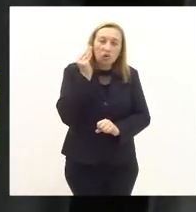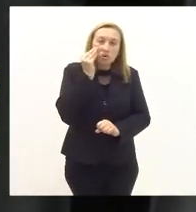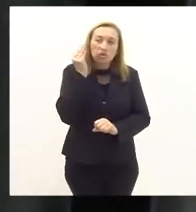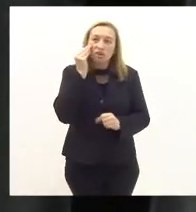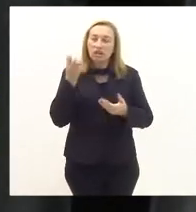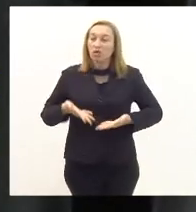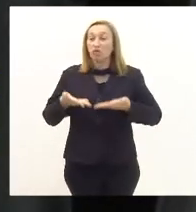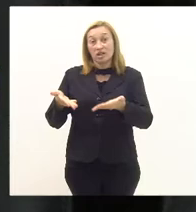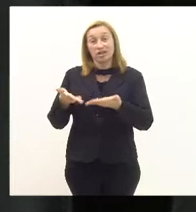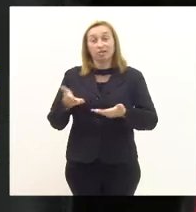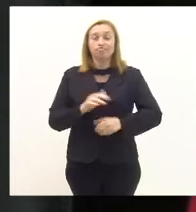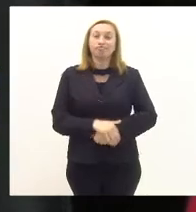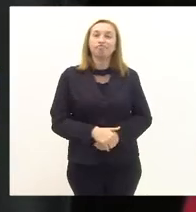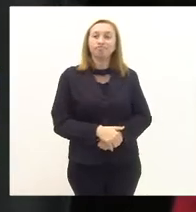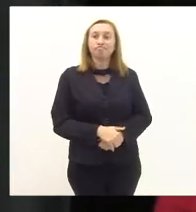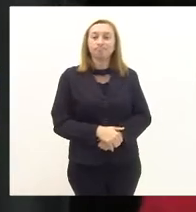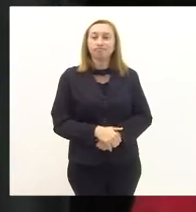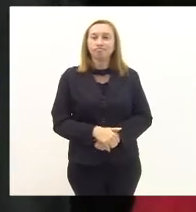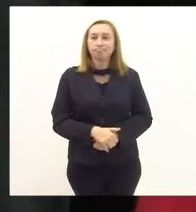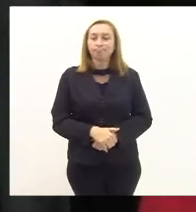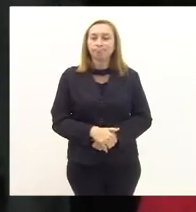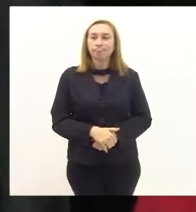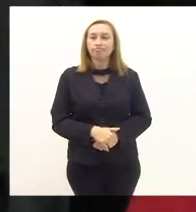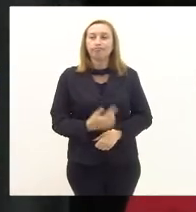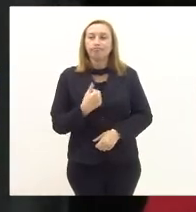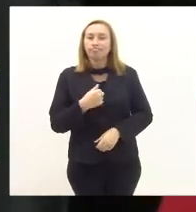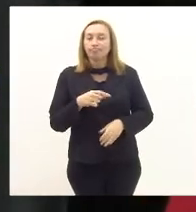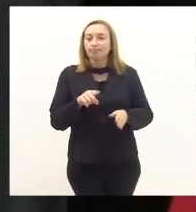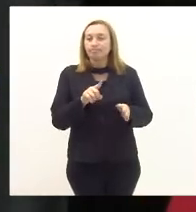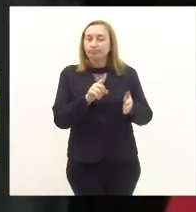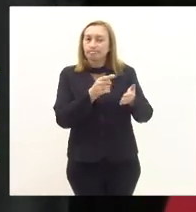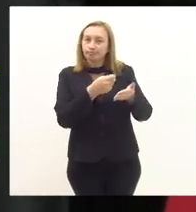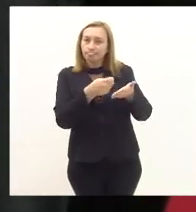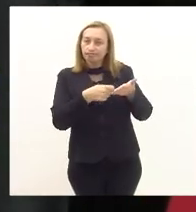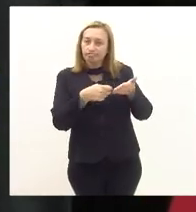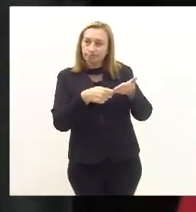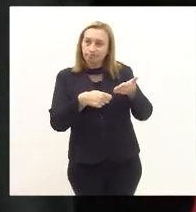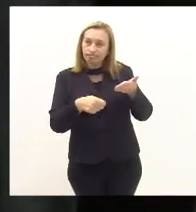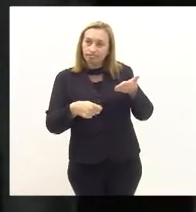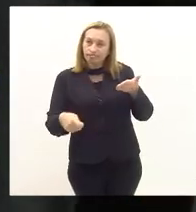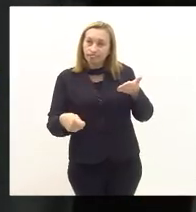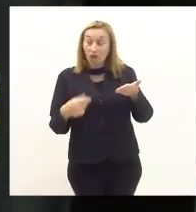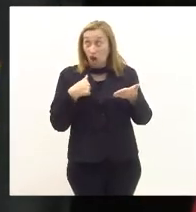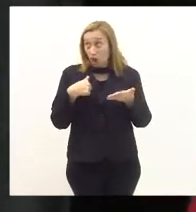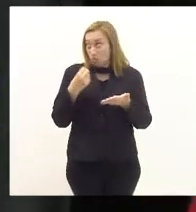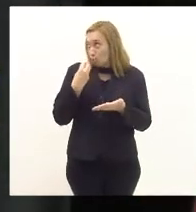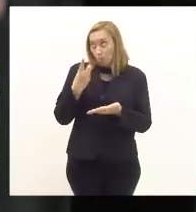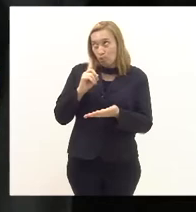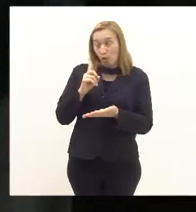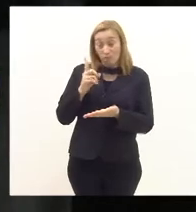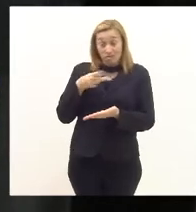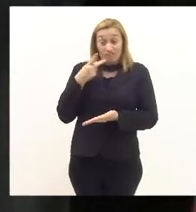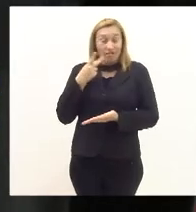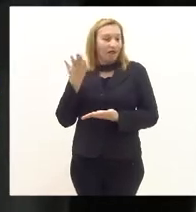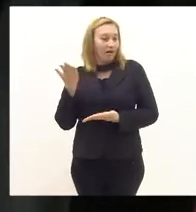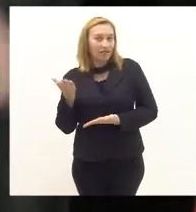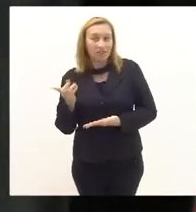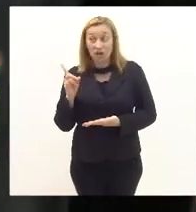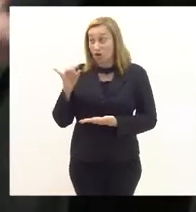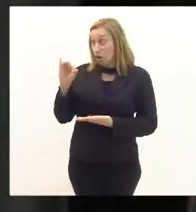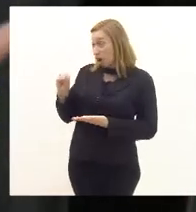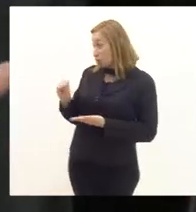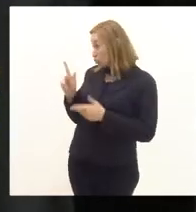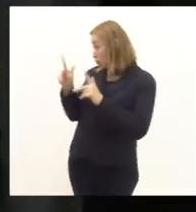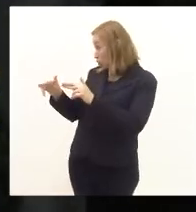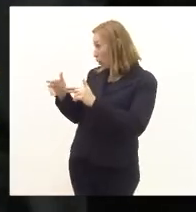está oferecendo. E eu escrevi algumas coisas aqui, eu não sou muito bom em oratória, como o Cláudio, que é,